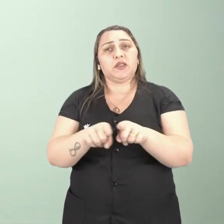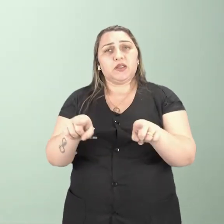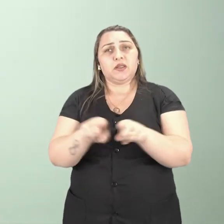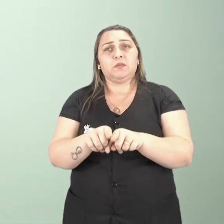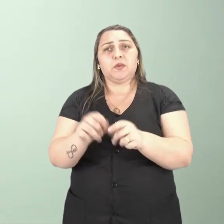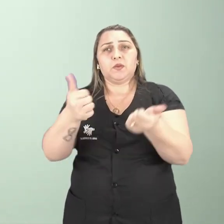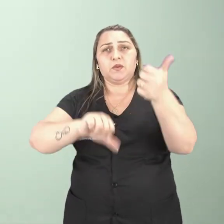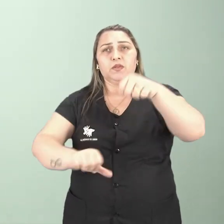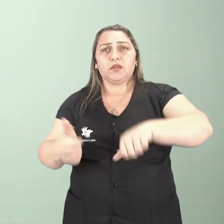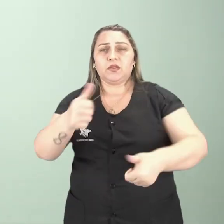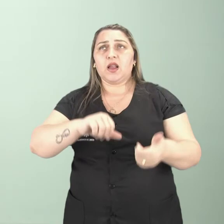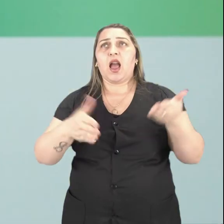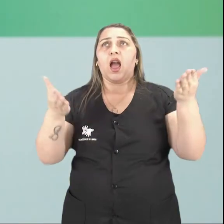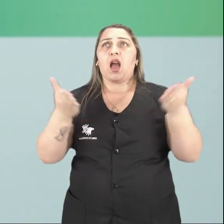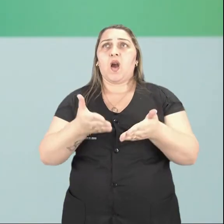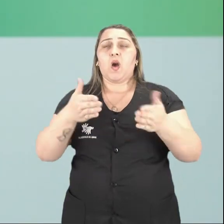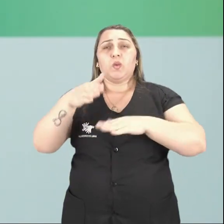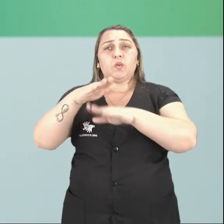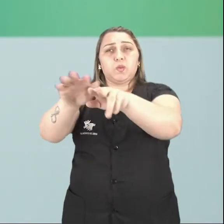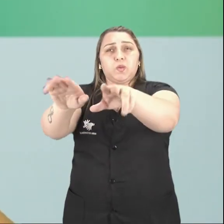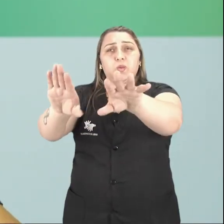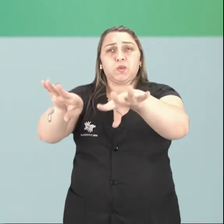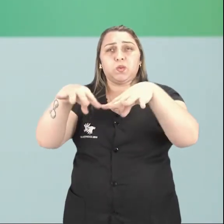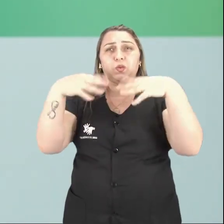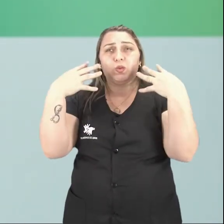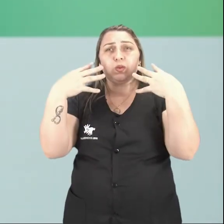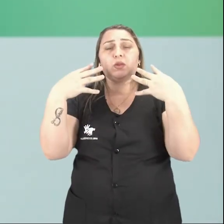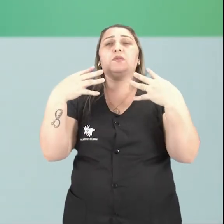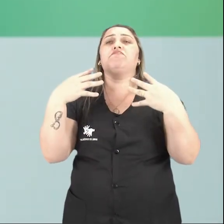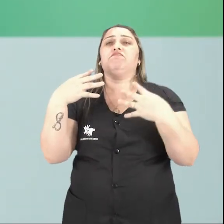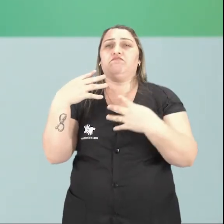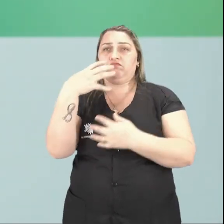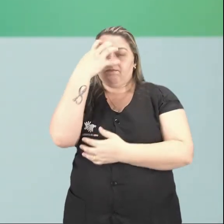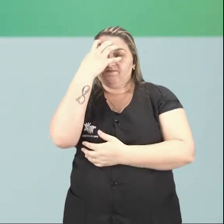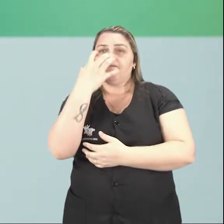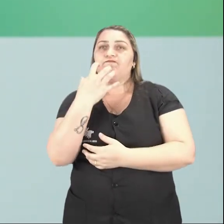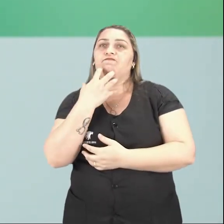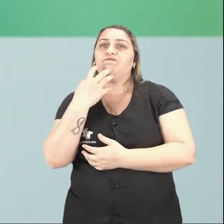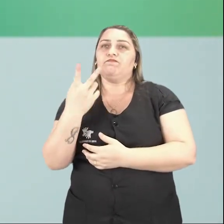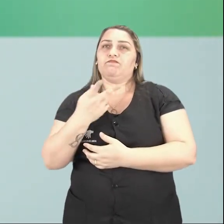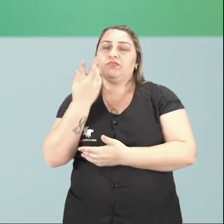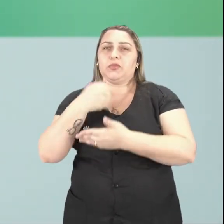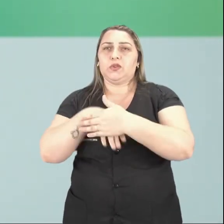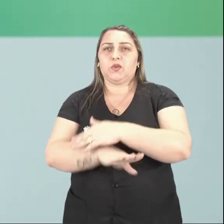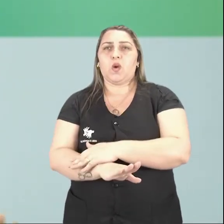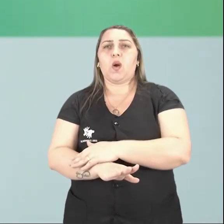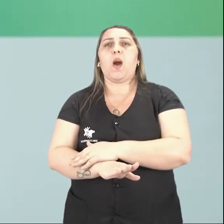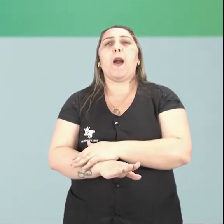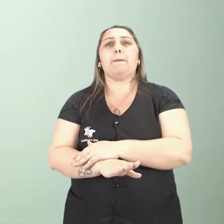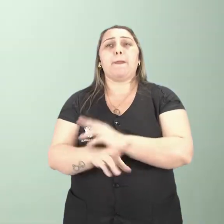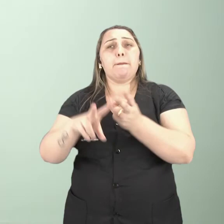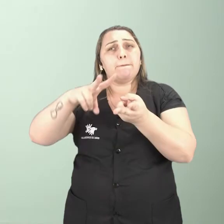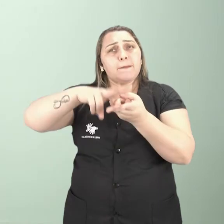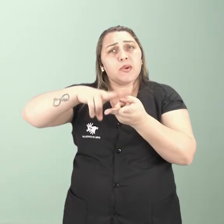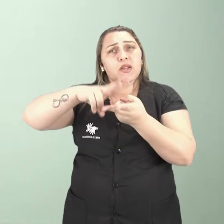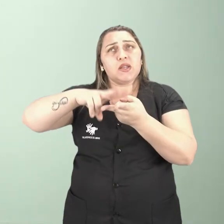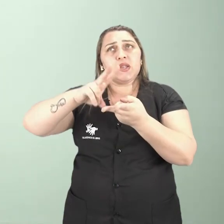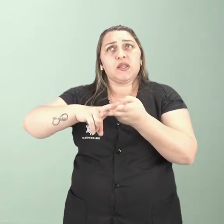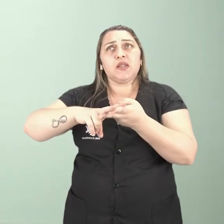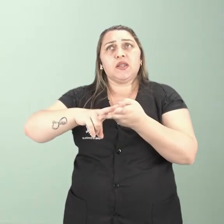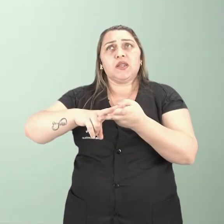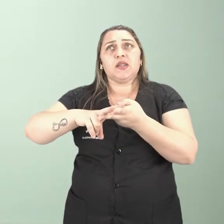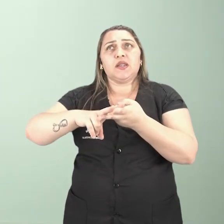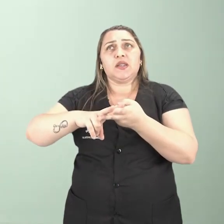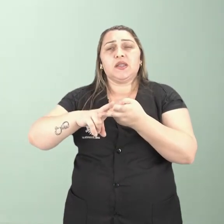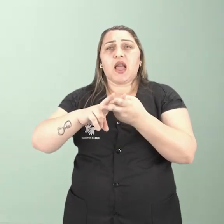a avaliação. Agora, eu quero chamar a atenção para uma coisa muito séria. Eu costumo dizer que o que faz uma prisão Nem são